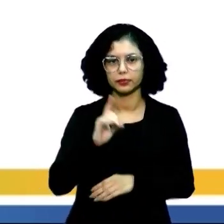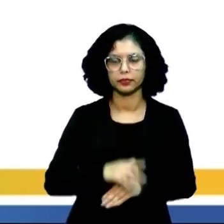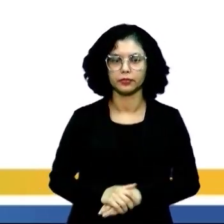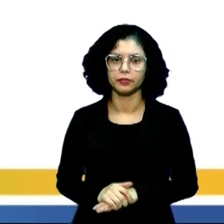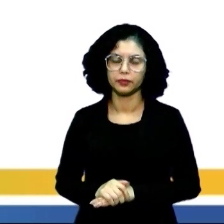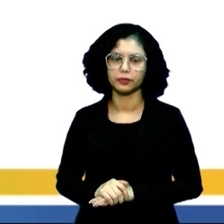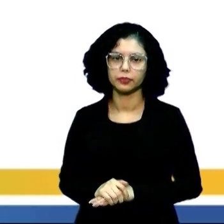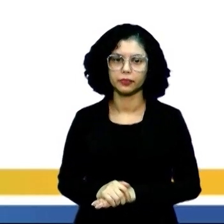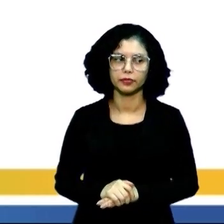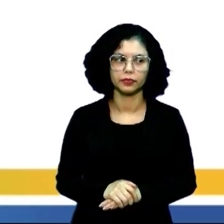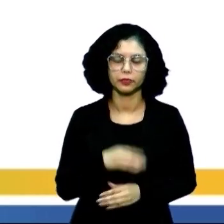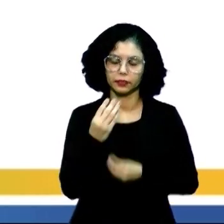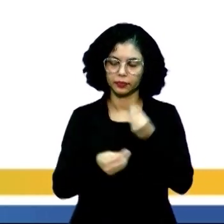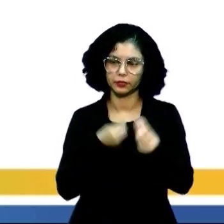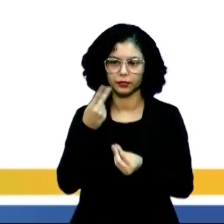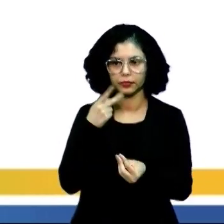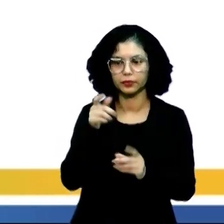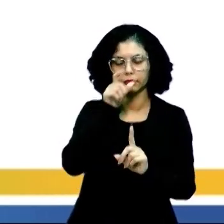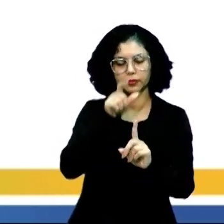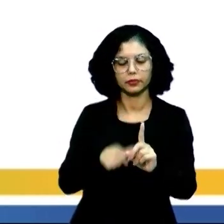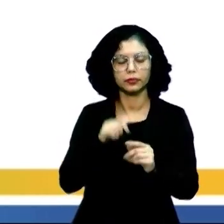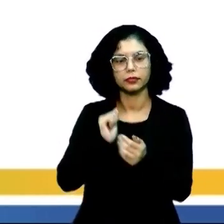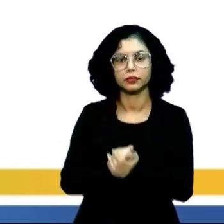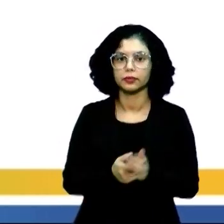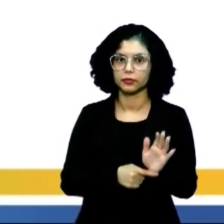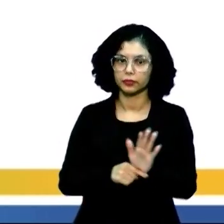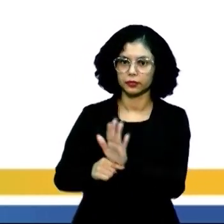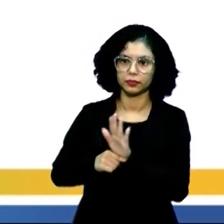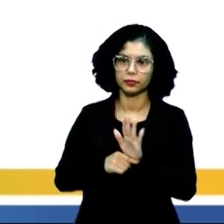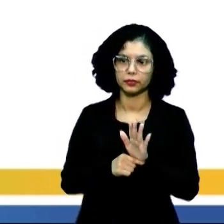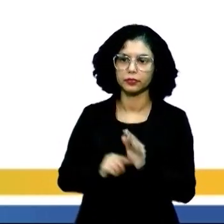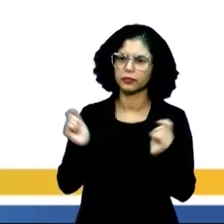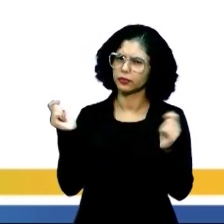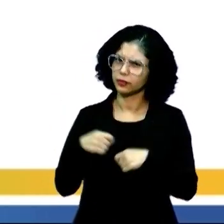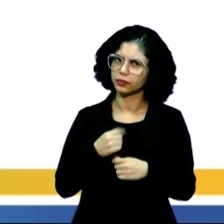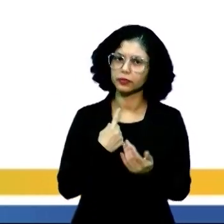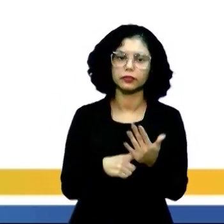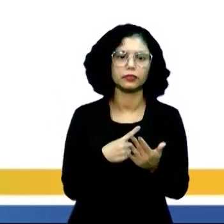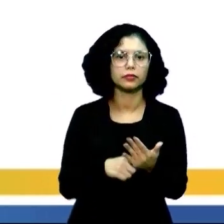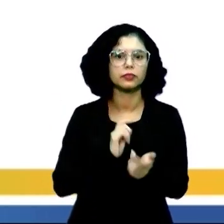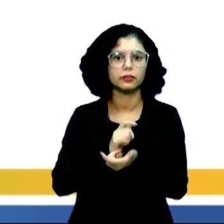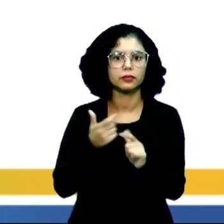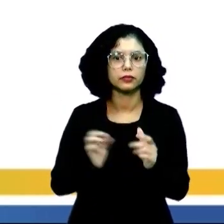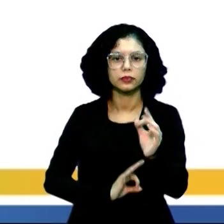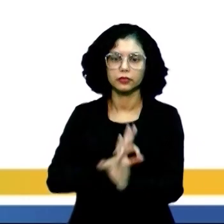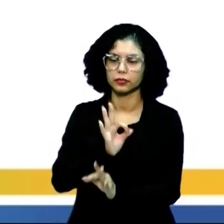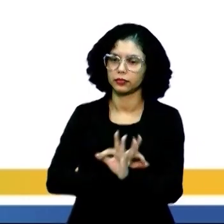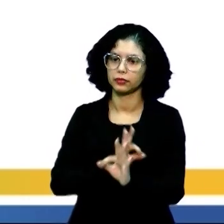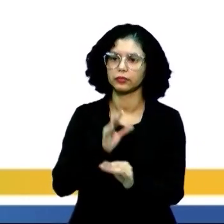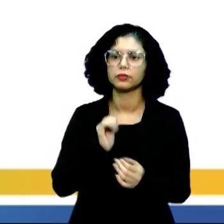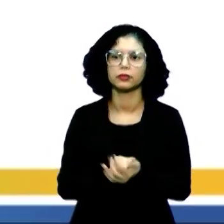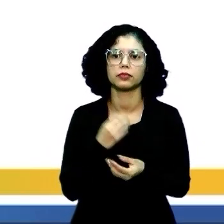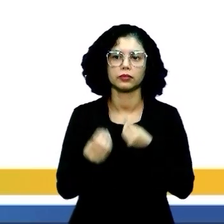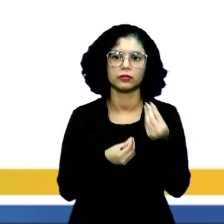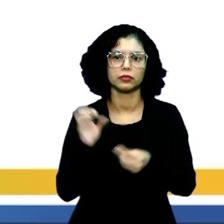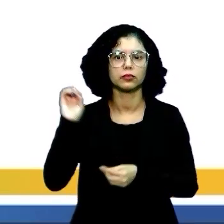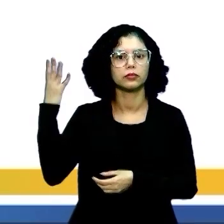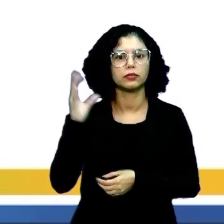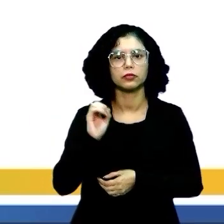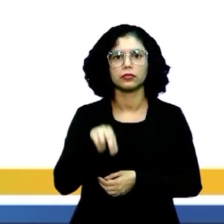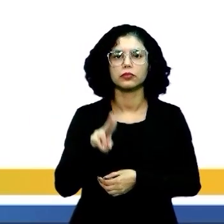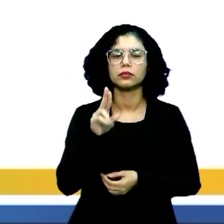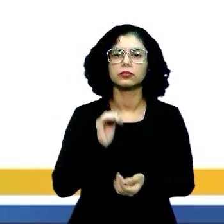letra D, como eu disse, se revela arbitrariedade, pois desconsiderou organizações, como o caso da ONU,